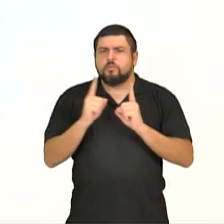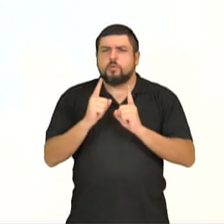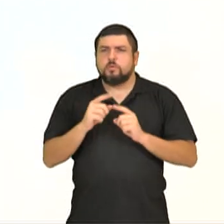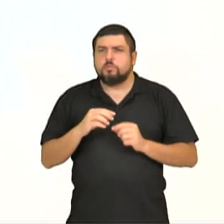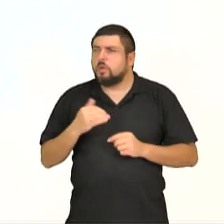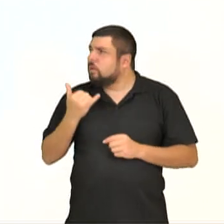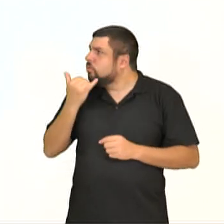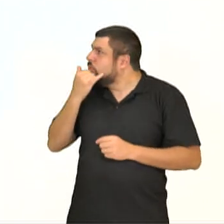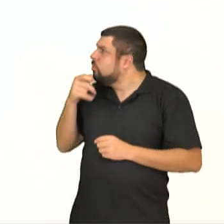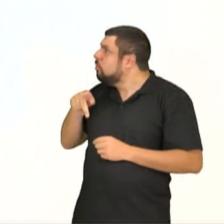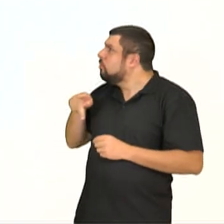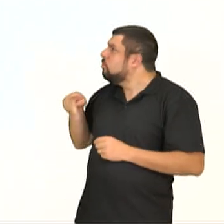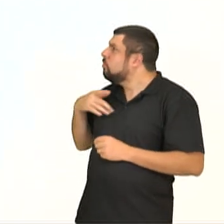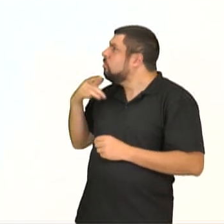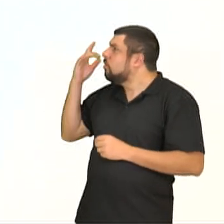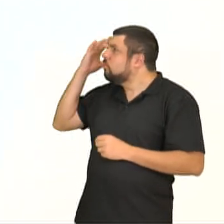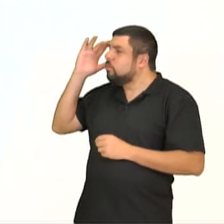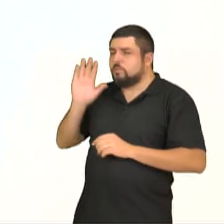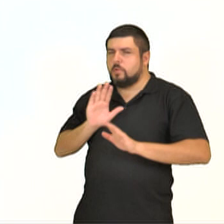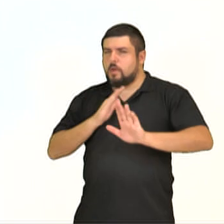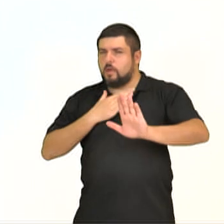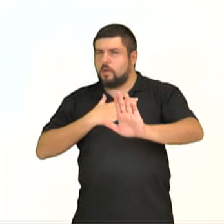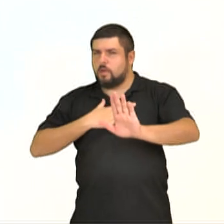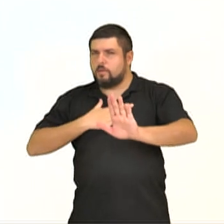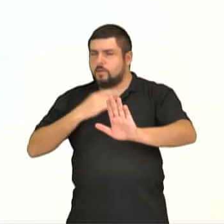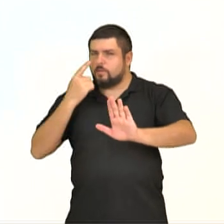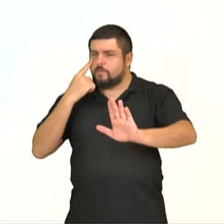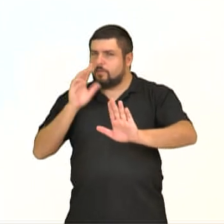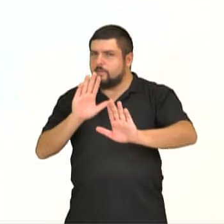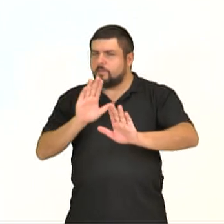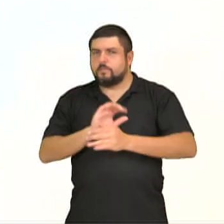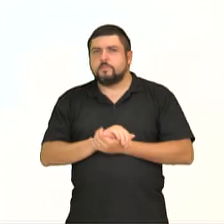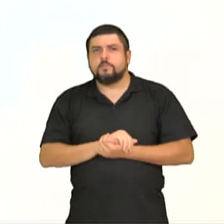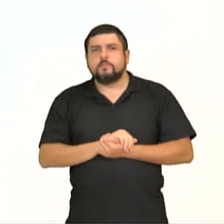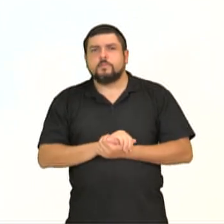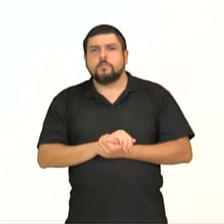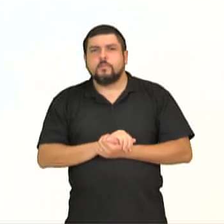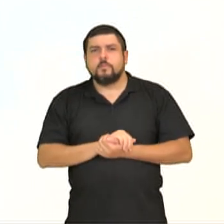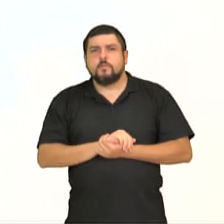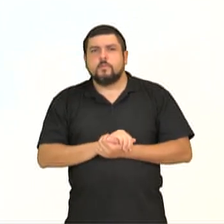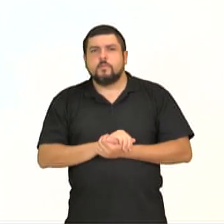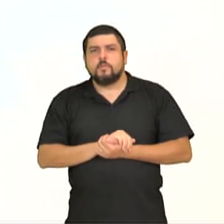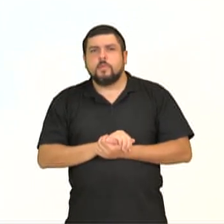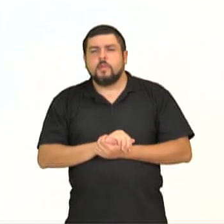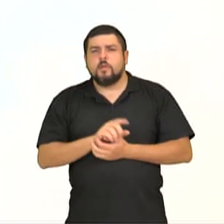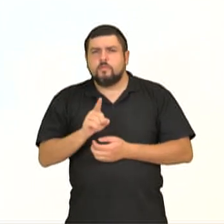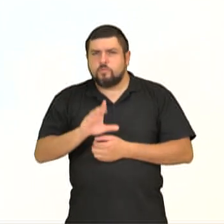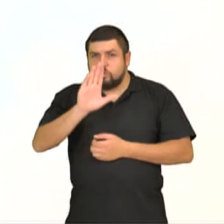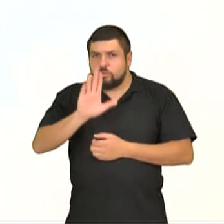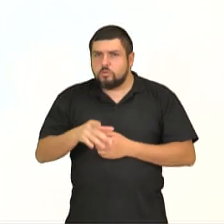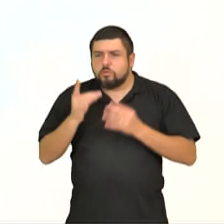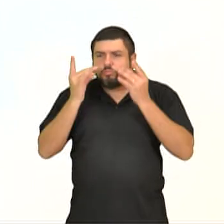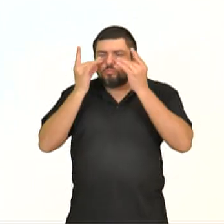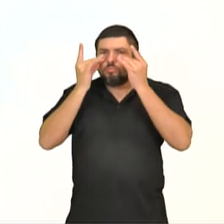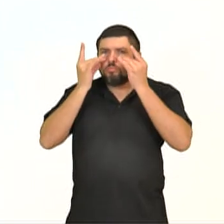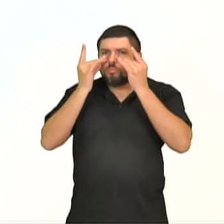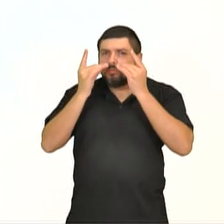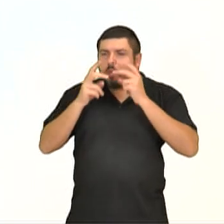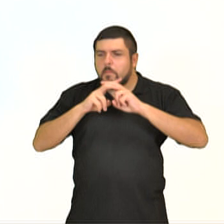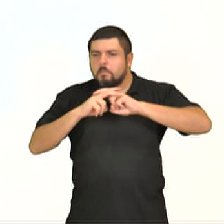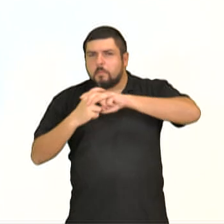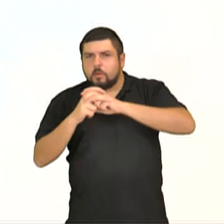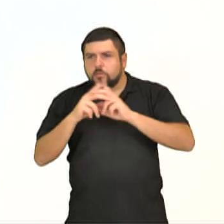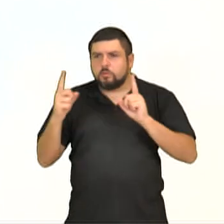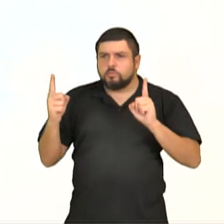com aproximação. Então, a gente vai ver isso. Calma. Alguma vez você já vivenciou alguma delas? E se